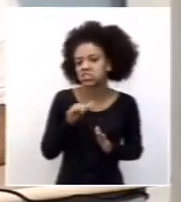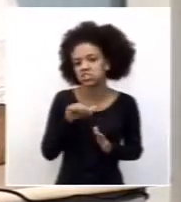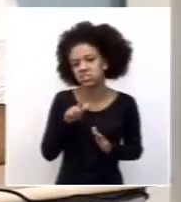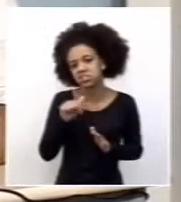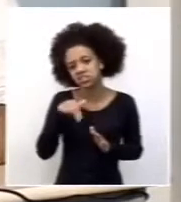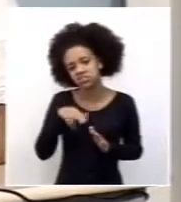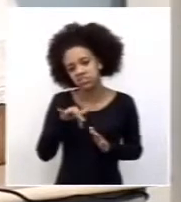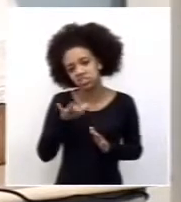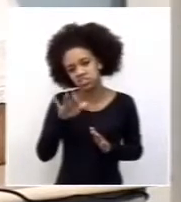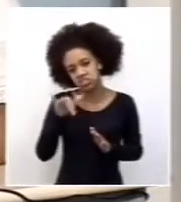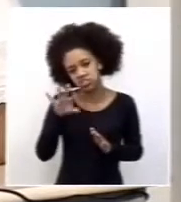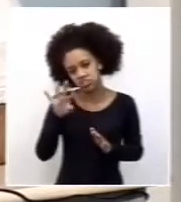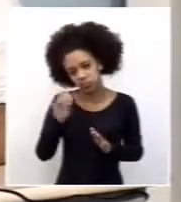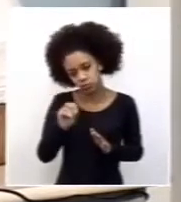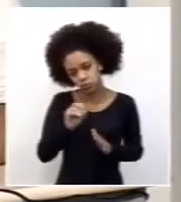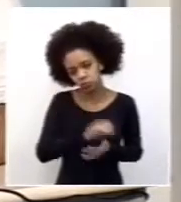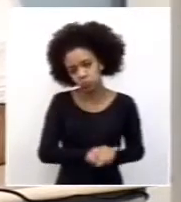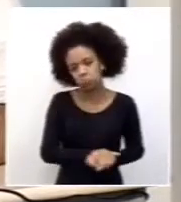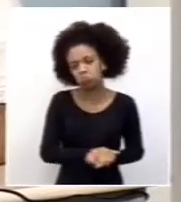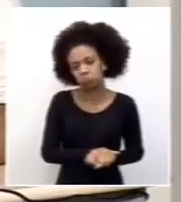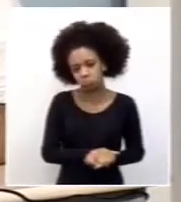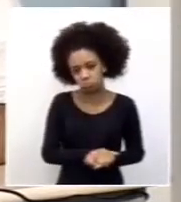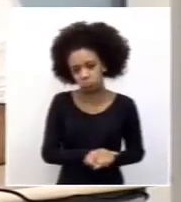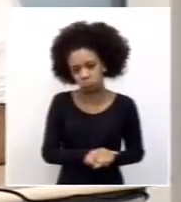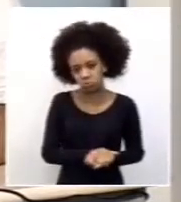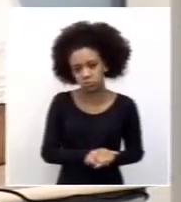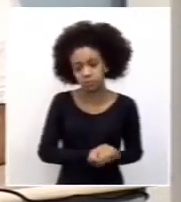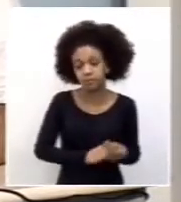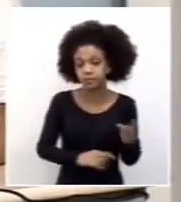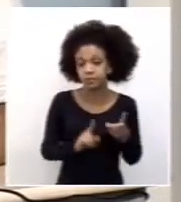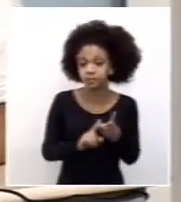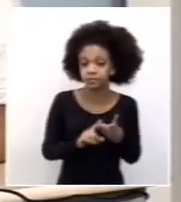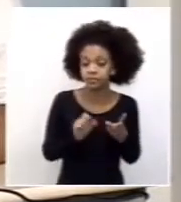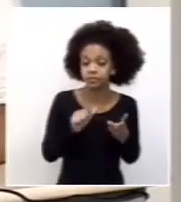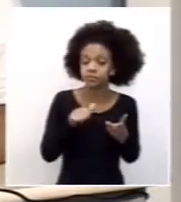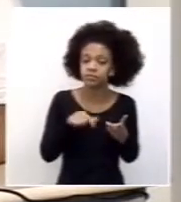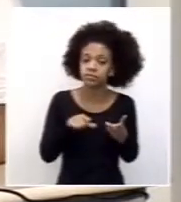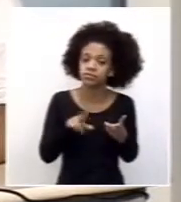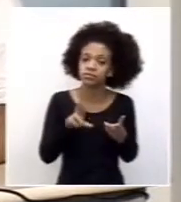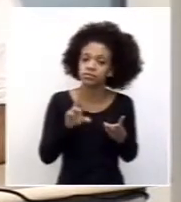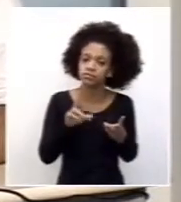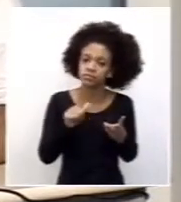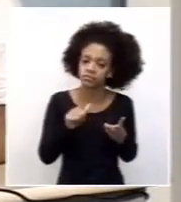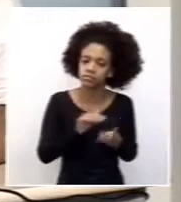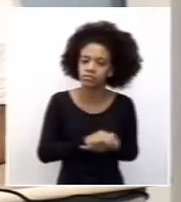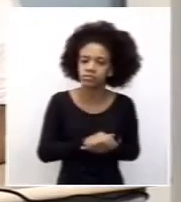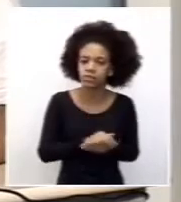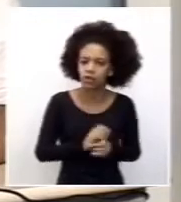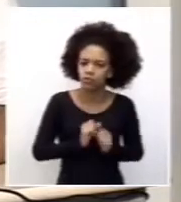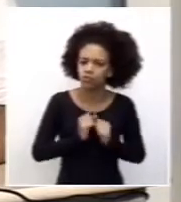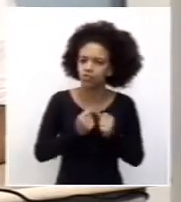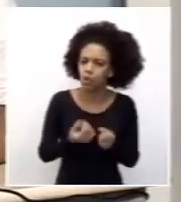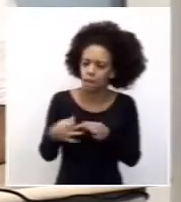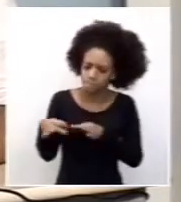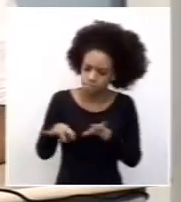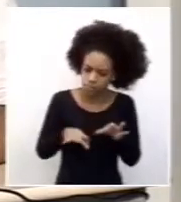muito boa essa observação. Isso. A professora Sandra reforça planejamento e organização.